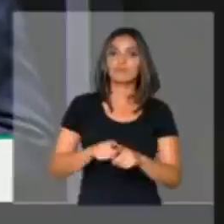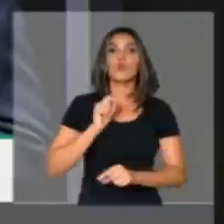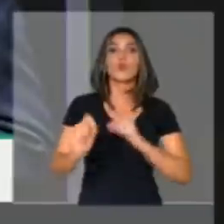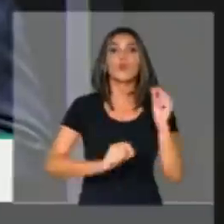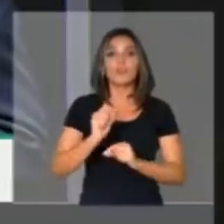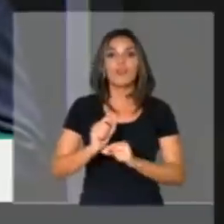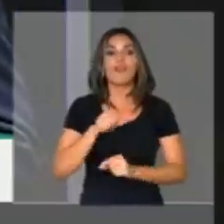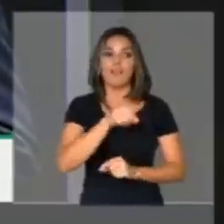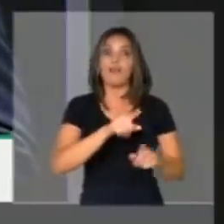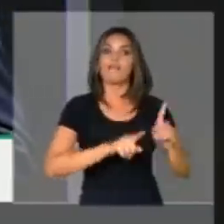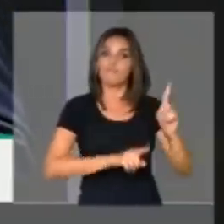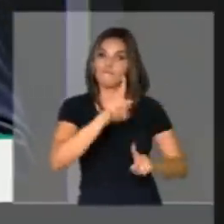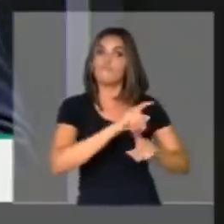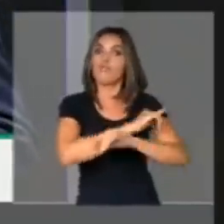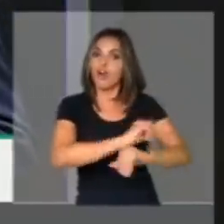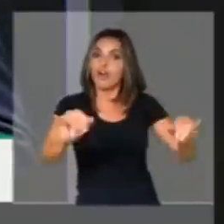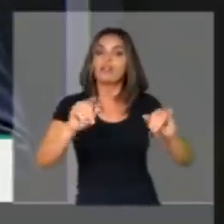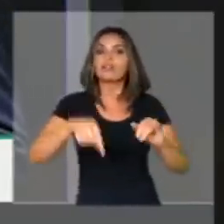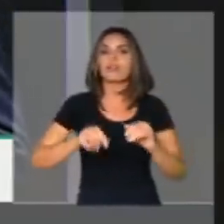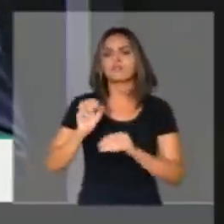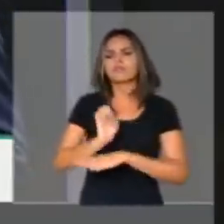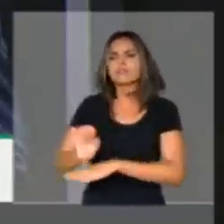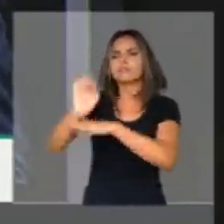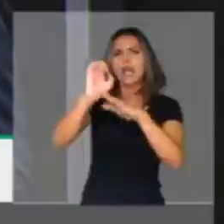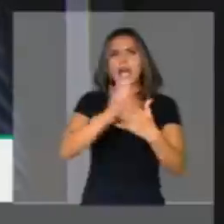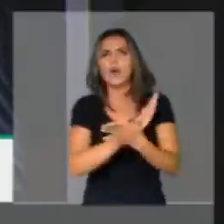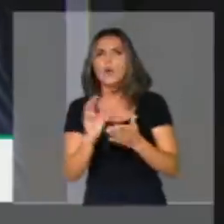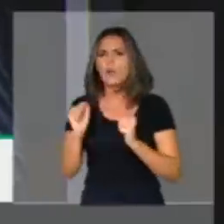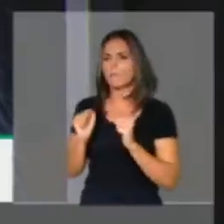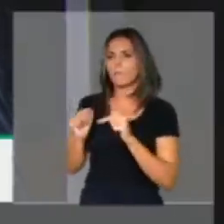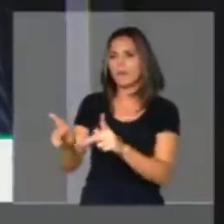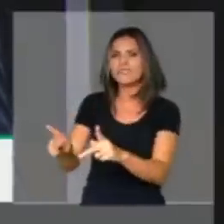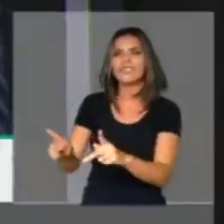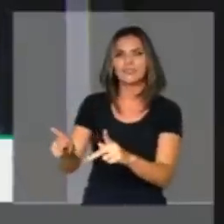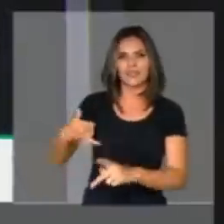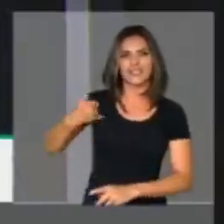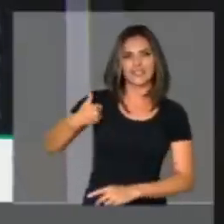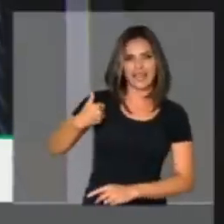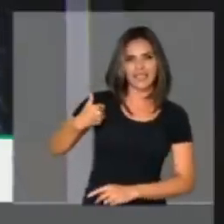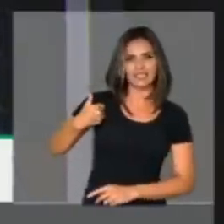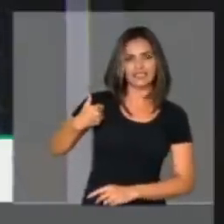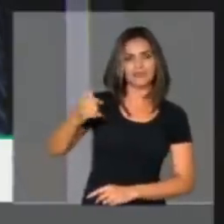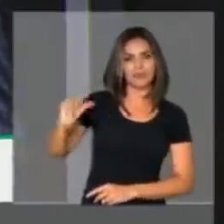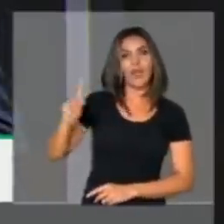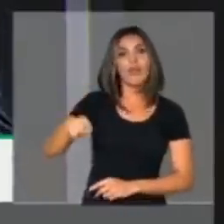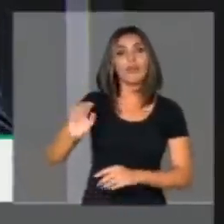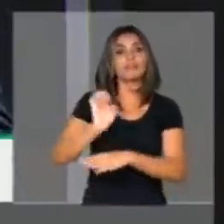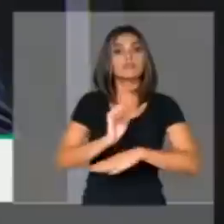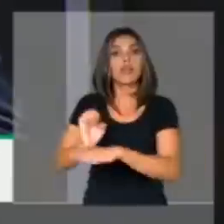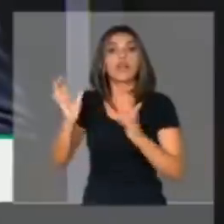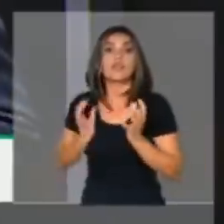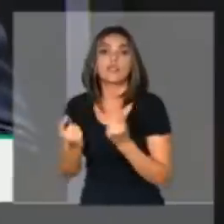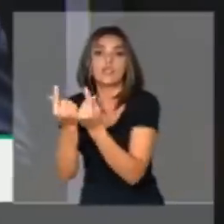corroborar esse dado, os estados que têm as aposentadorias mais precoces são os estados mais ricos. E os estados